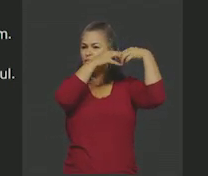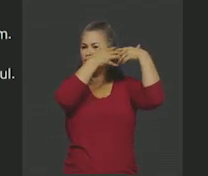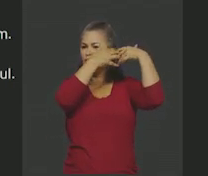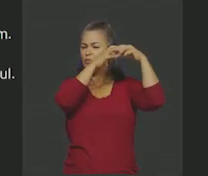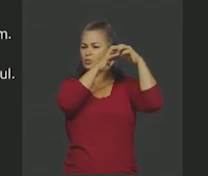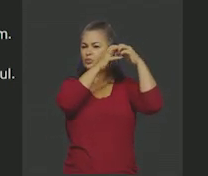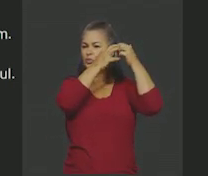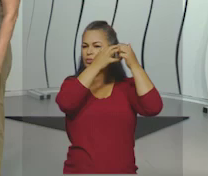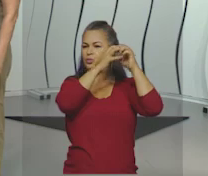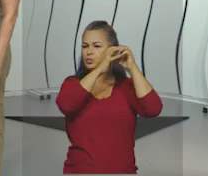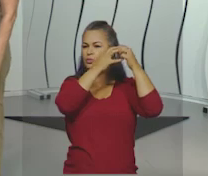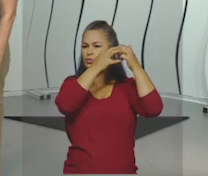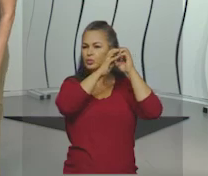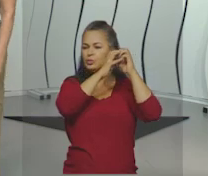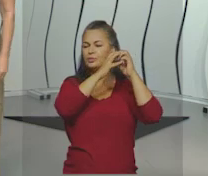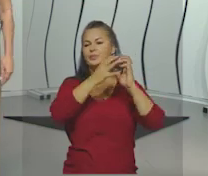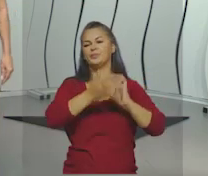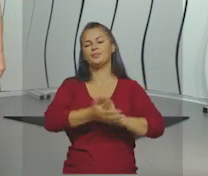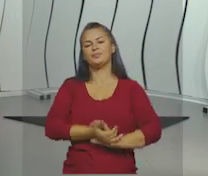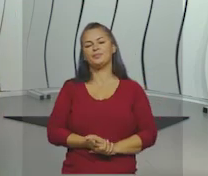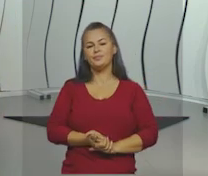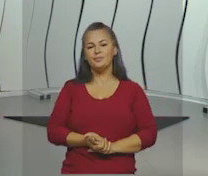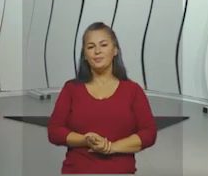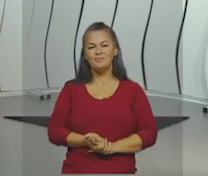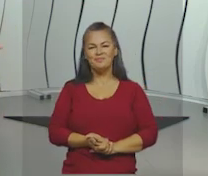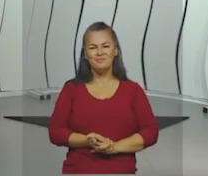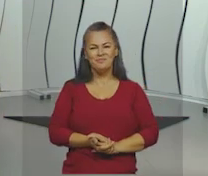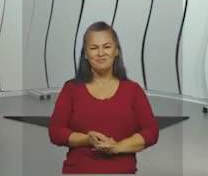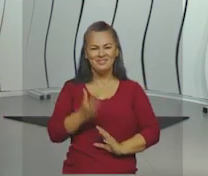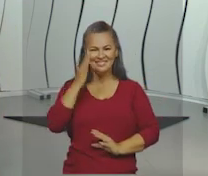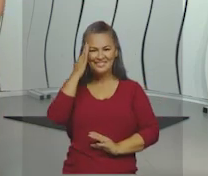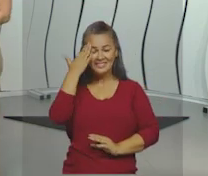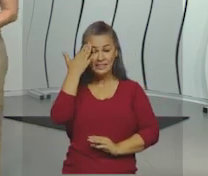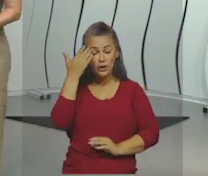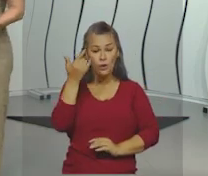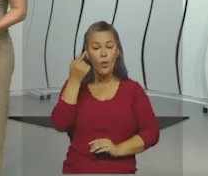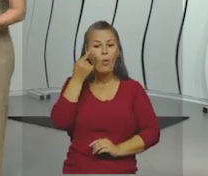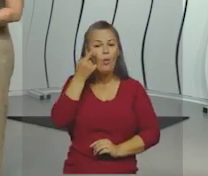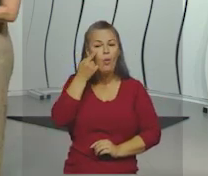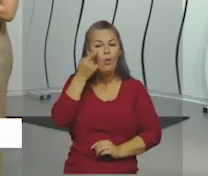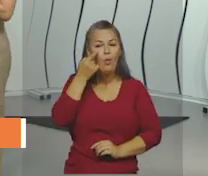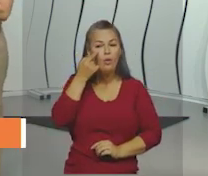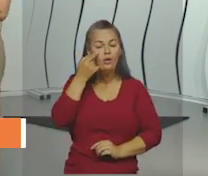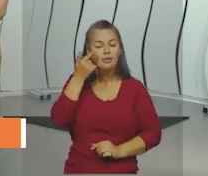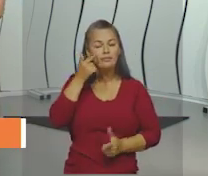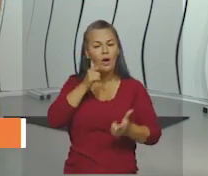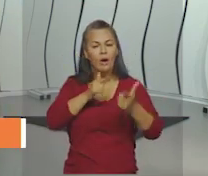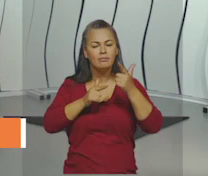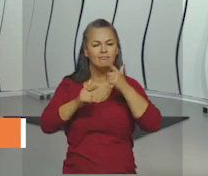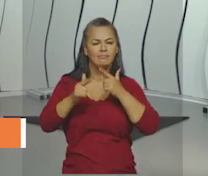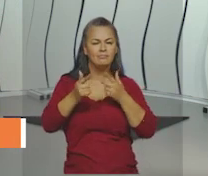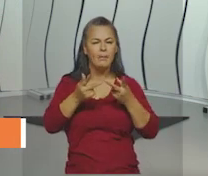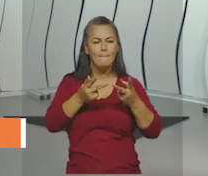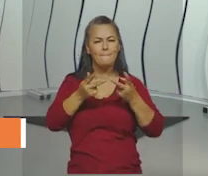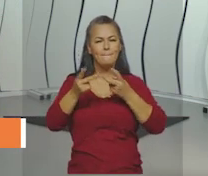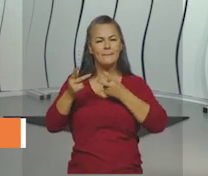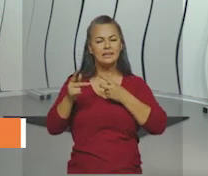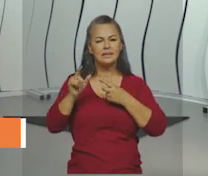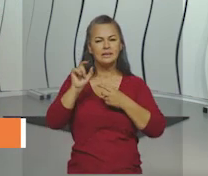ao cérebro, tá? Lembrando que os olhos, eles detectam uma reduzida parte do